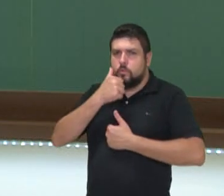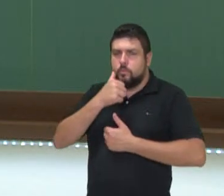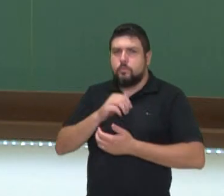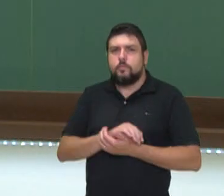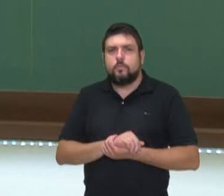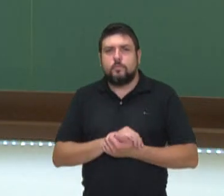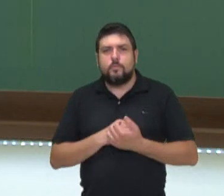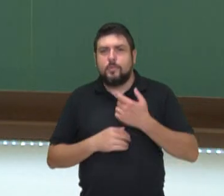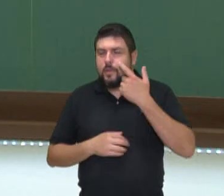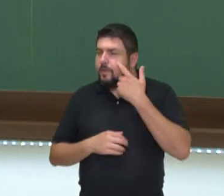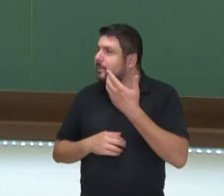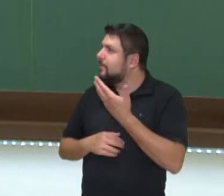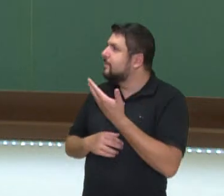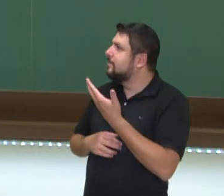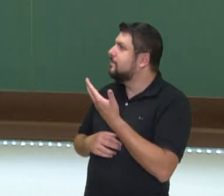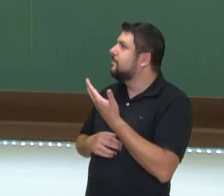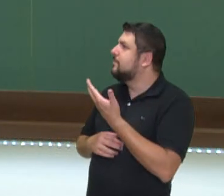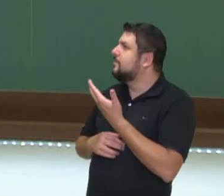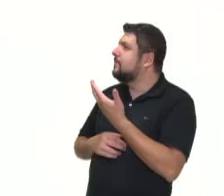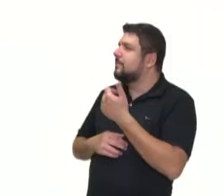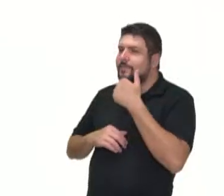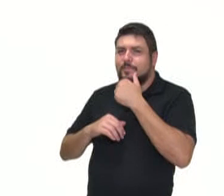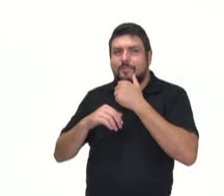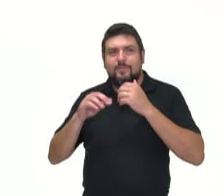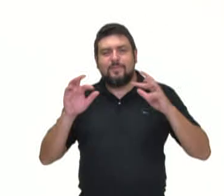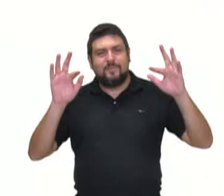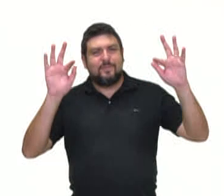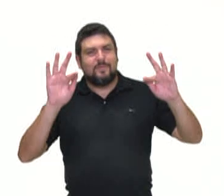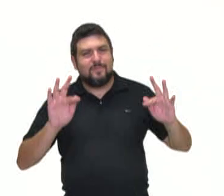tá uma foto das meninas comemorando, né, o título.